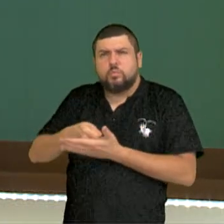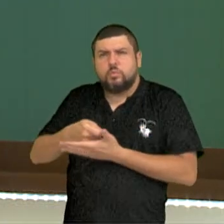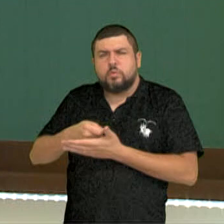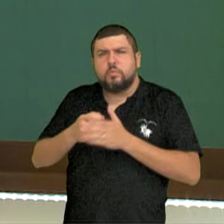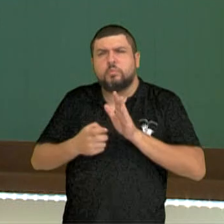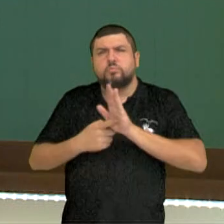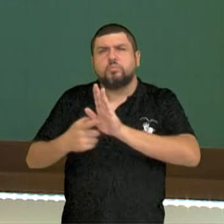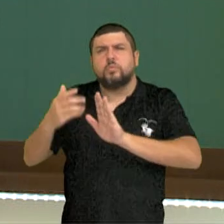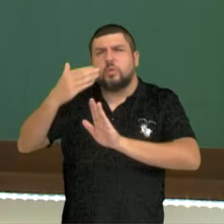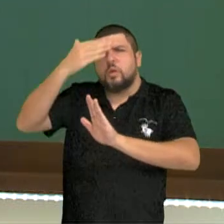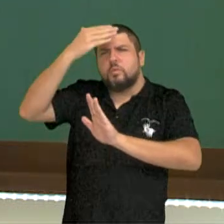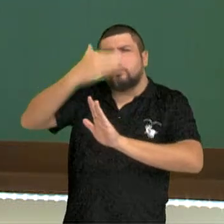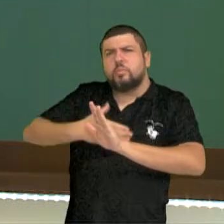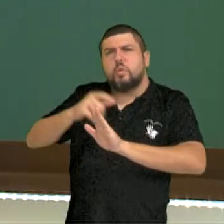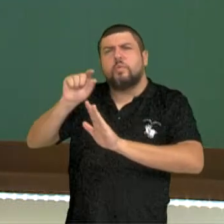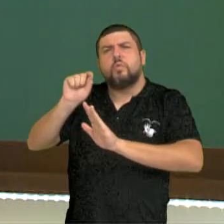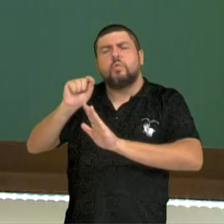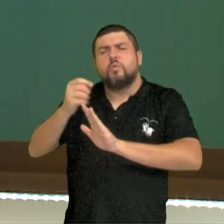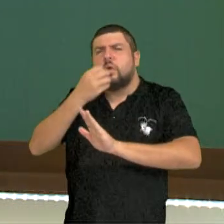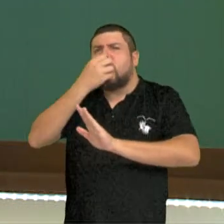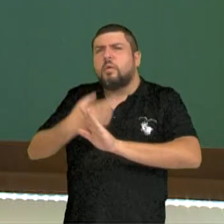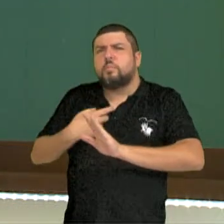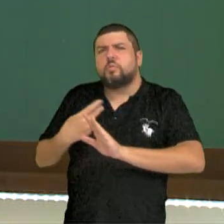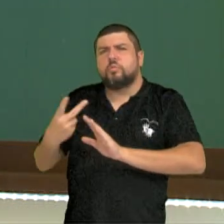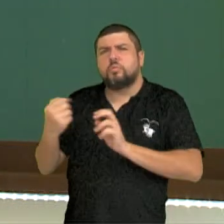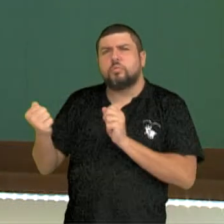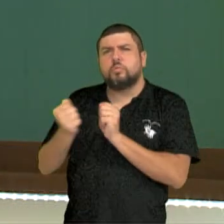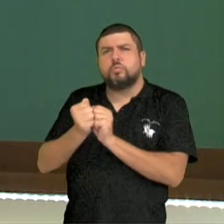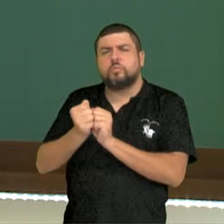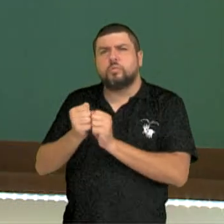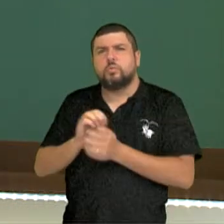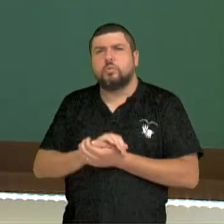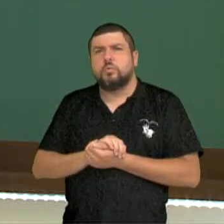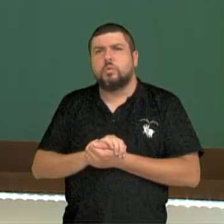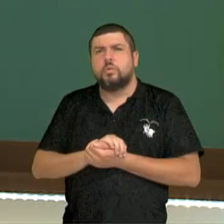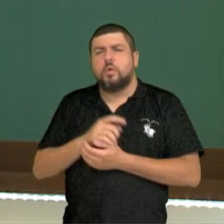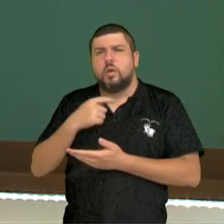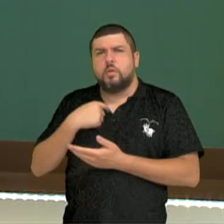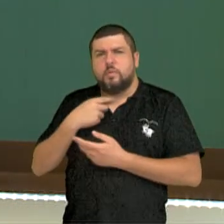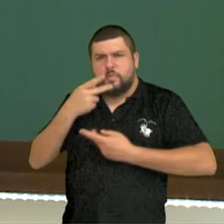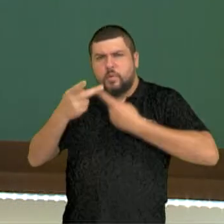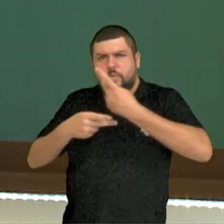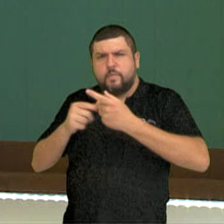para você quanto que é bom nós estarmos juntos? Eu devo dizer